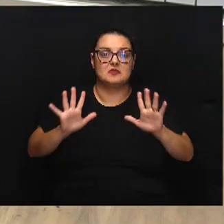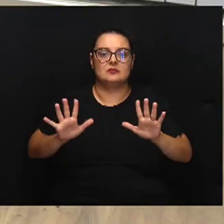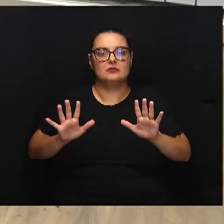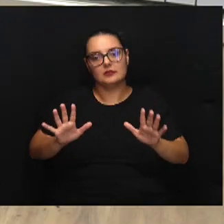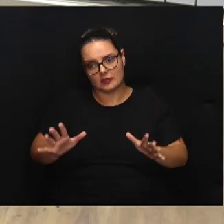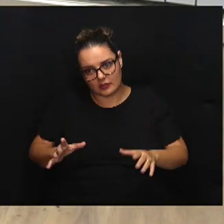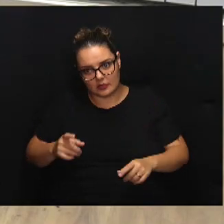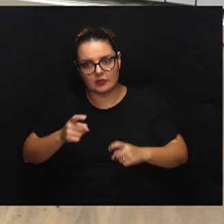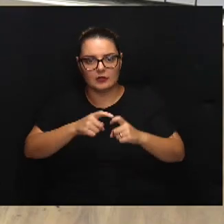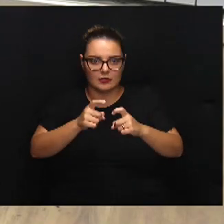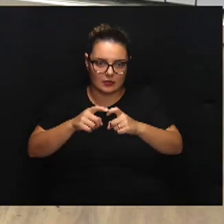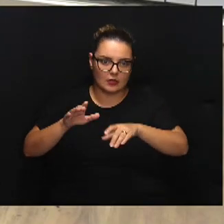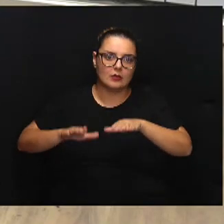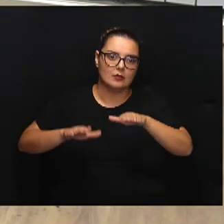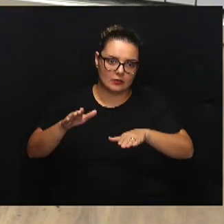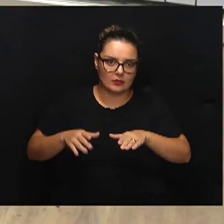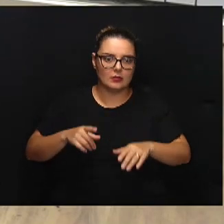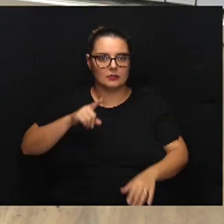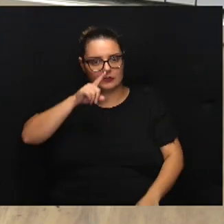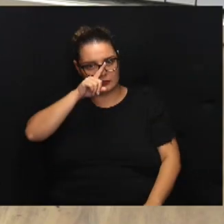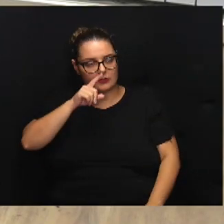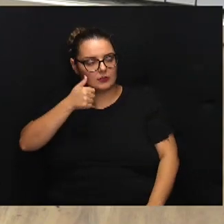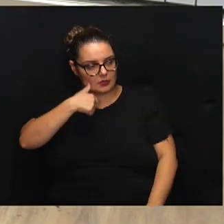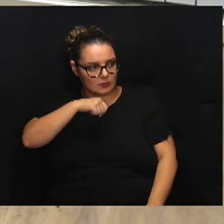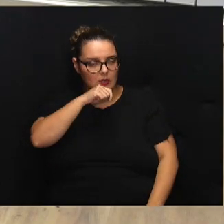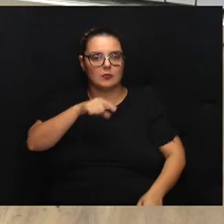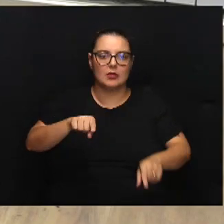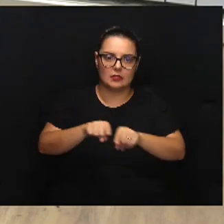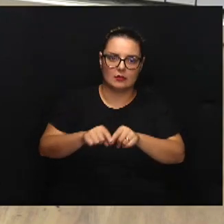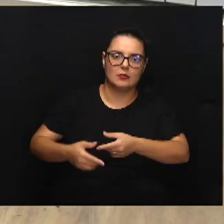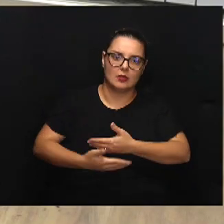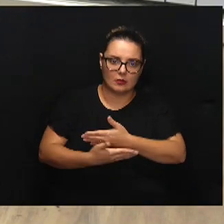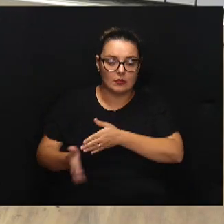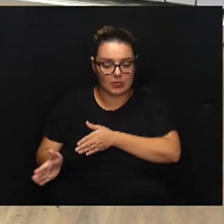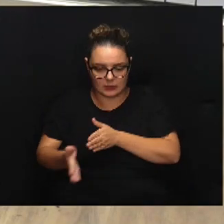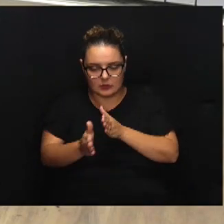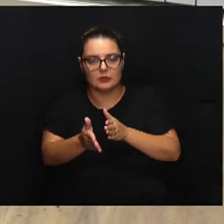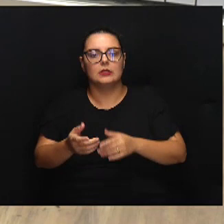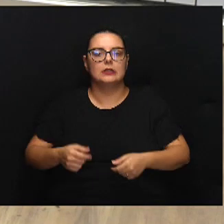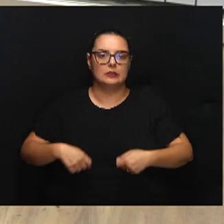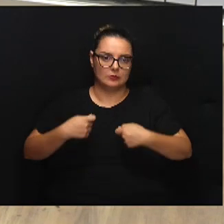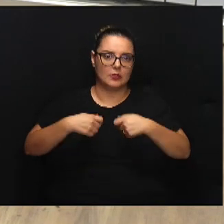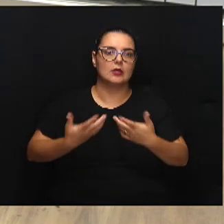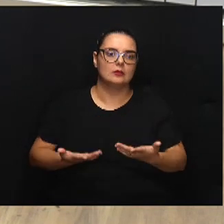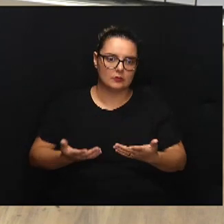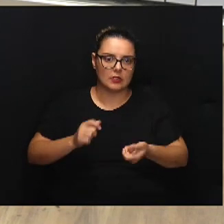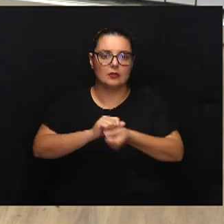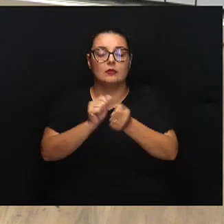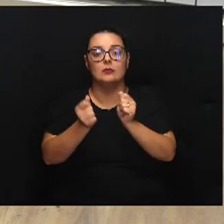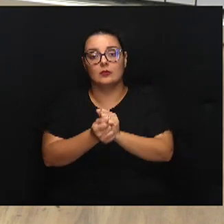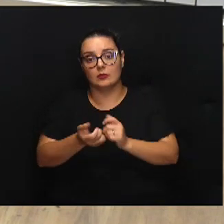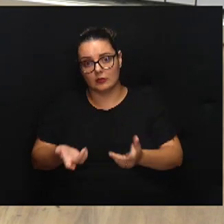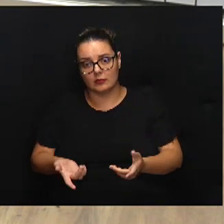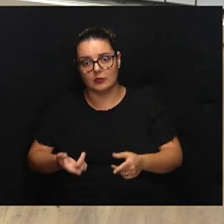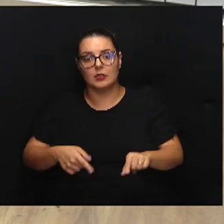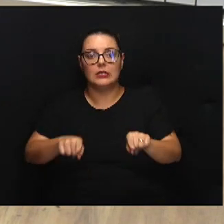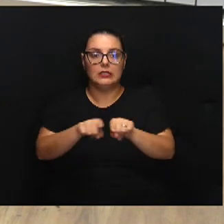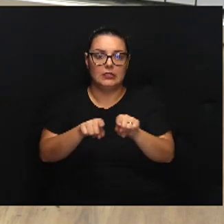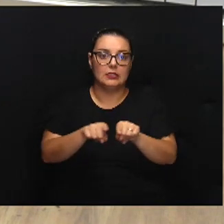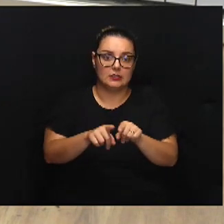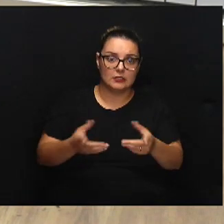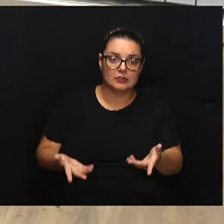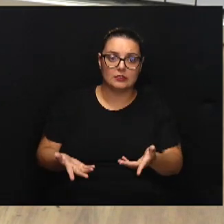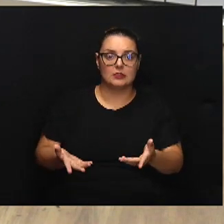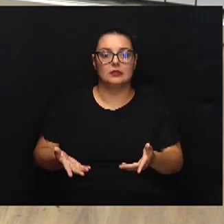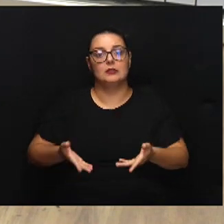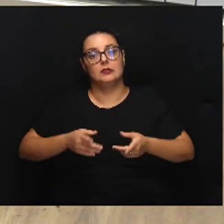os médicos, porque muitas vezes há um risco para a mãe e para o bebê e ao longo do caminho isso tem que ser adaptado. E por outro lado também, né, do lado